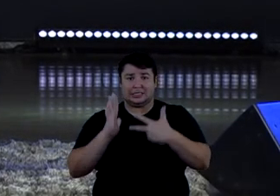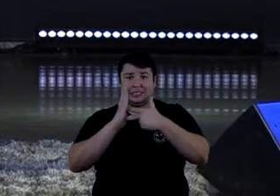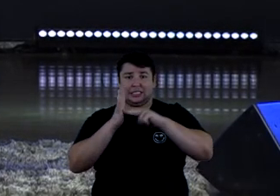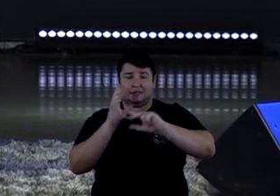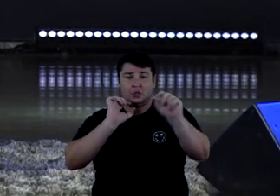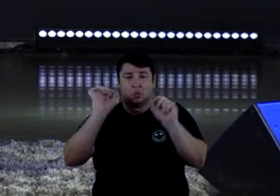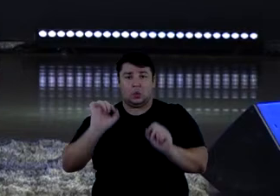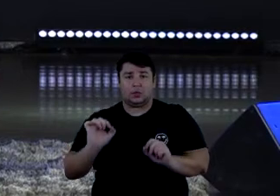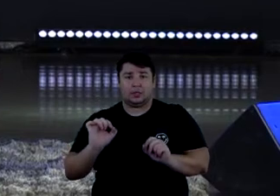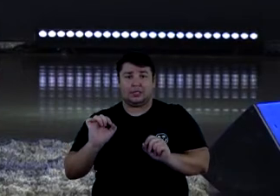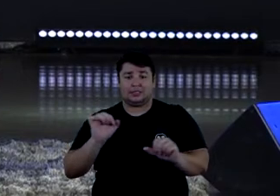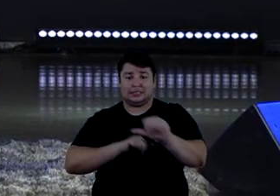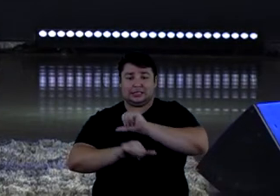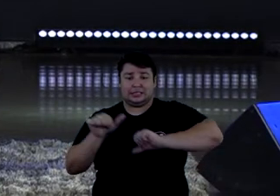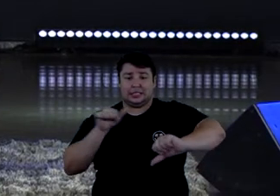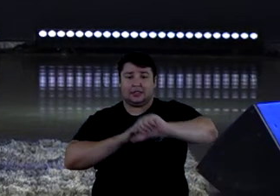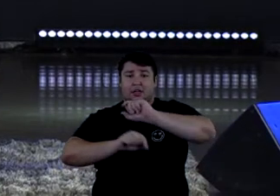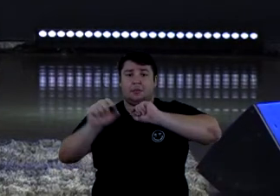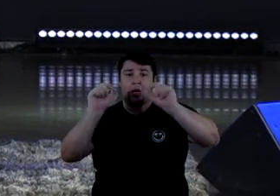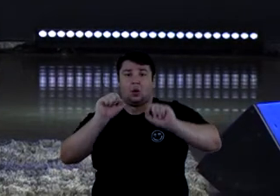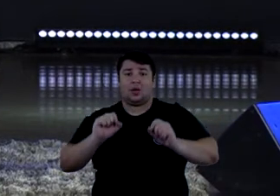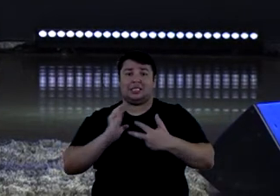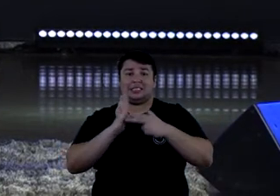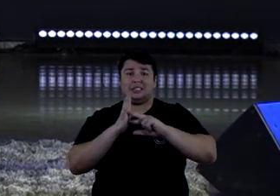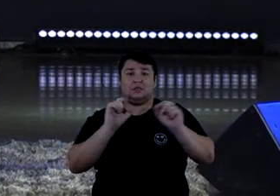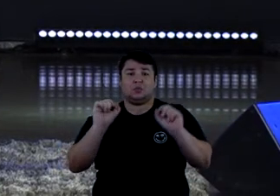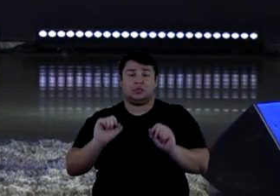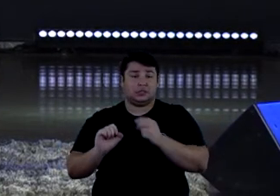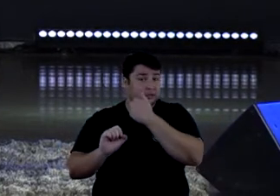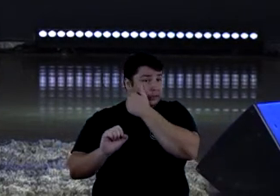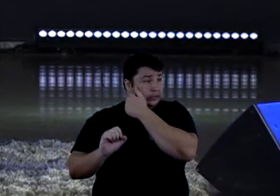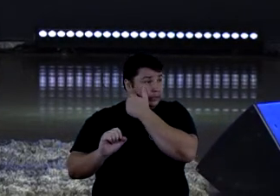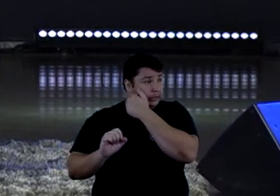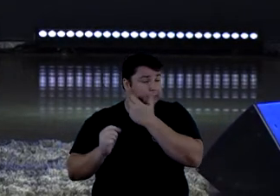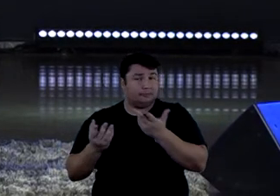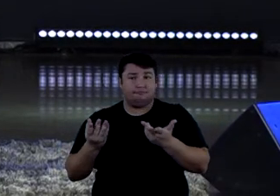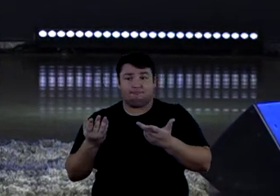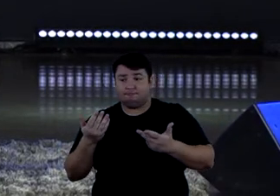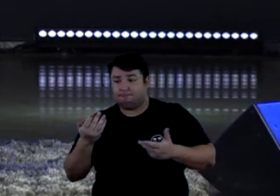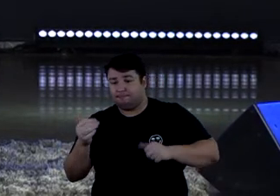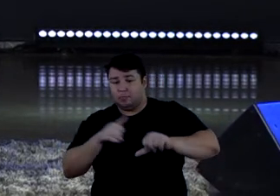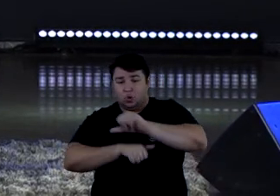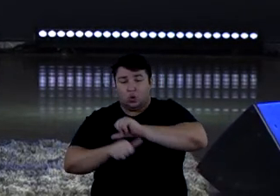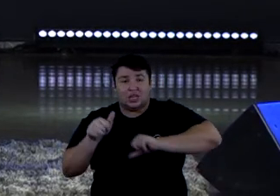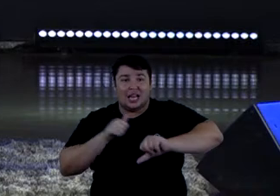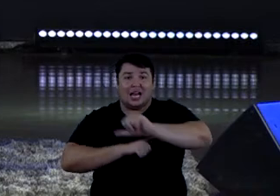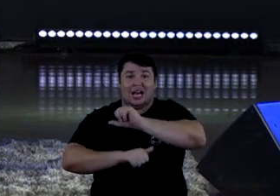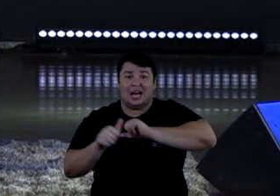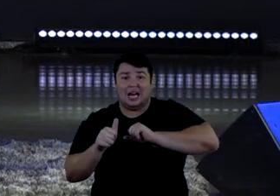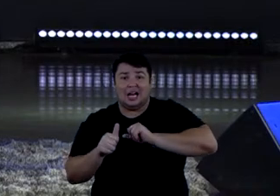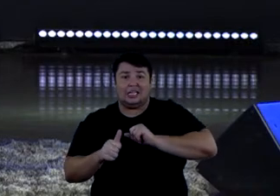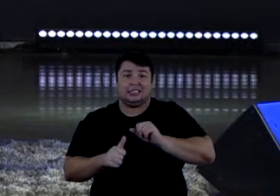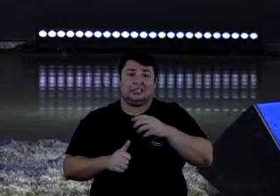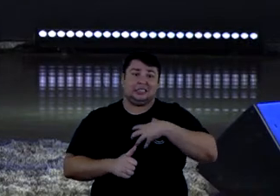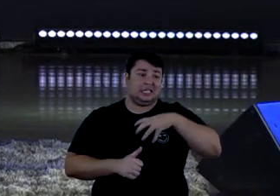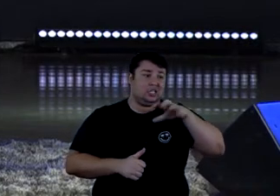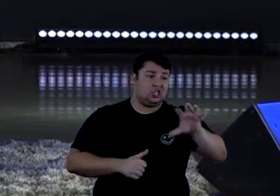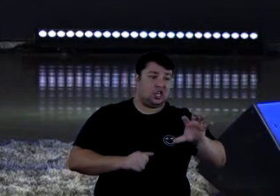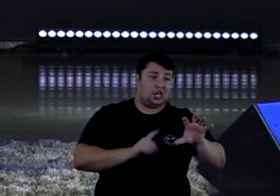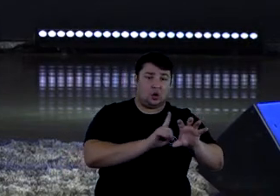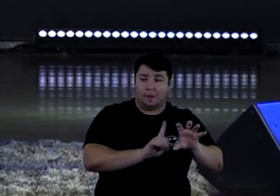significa transformar? Transformar algo significa mudar de um estado